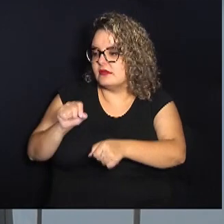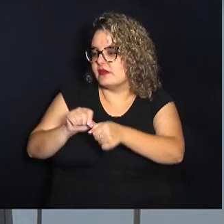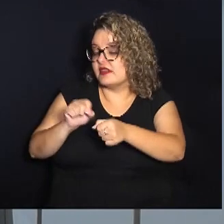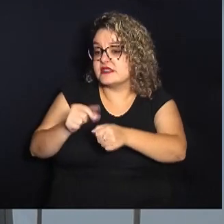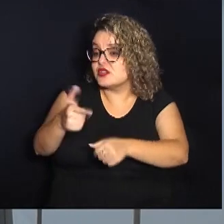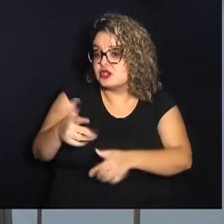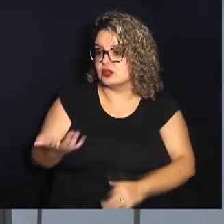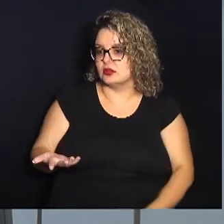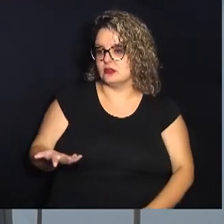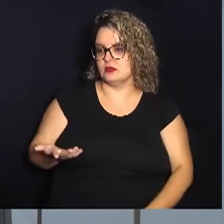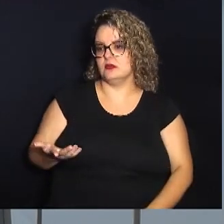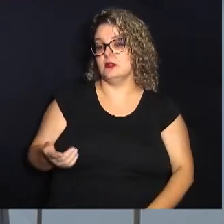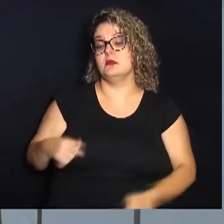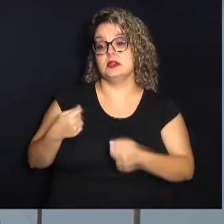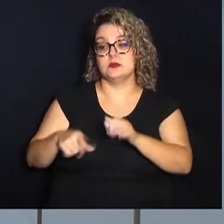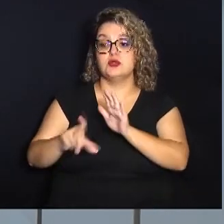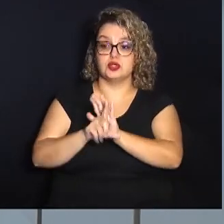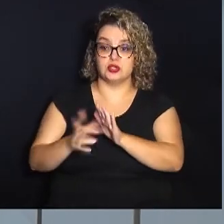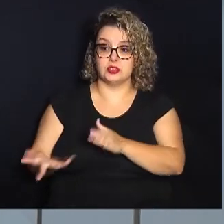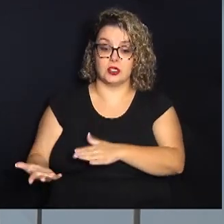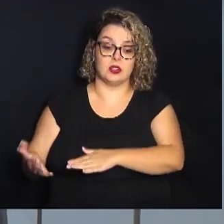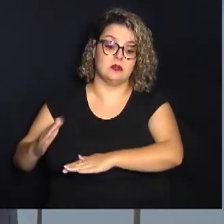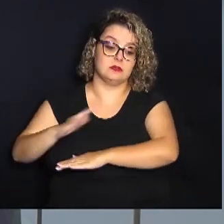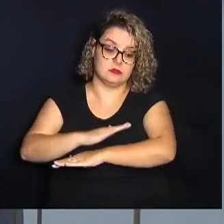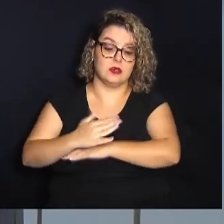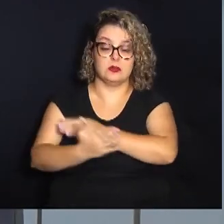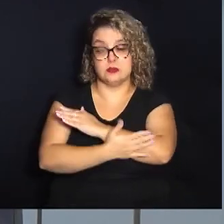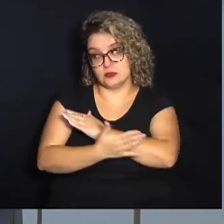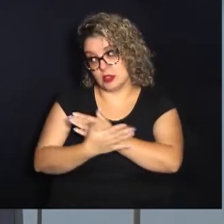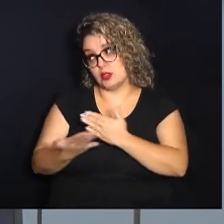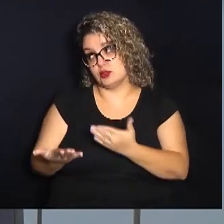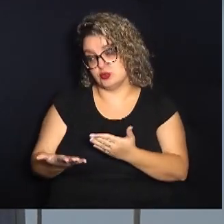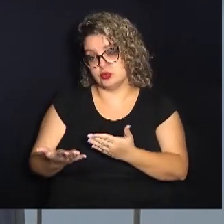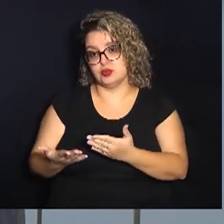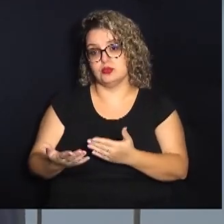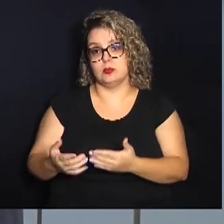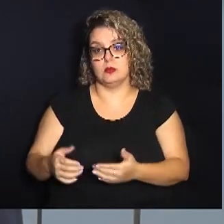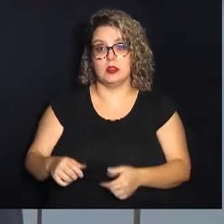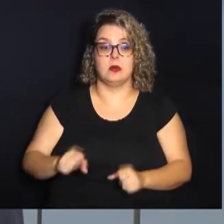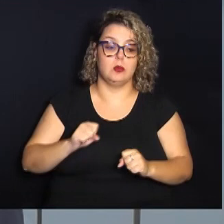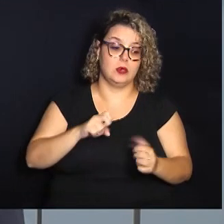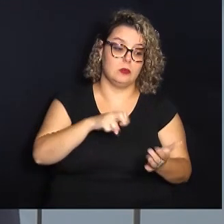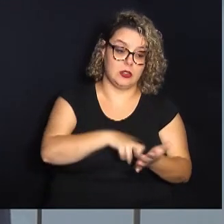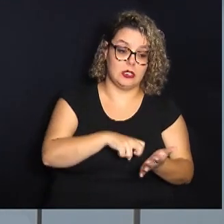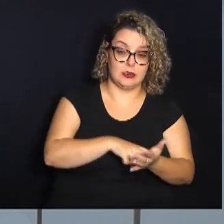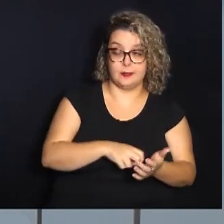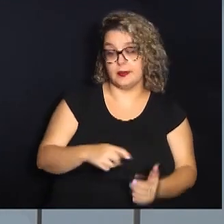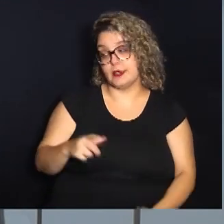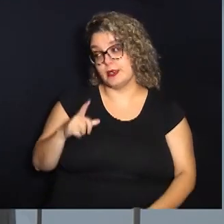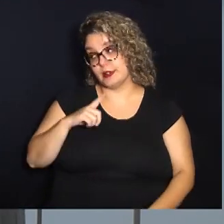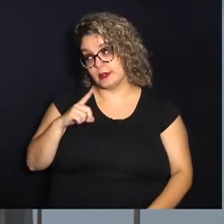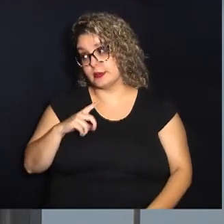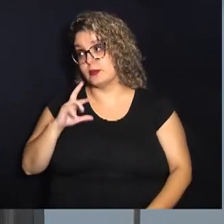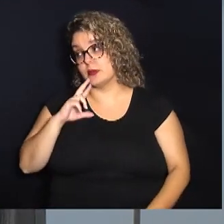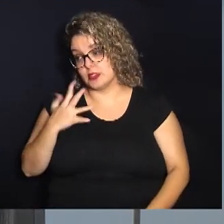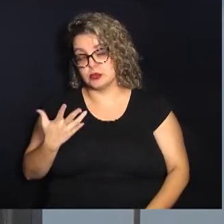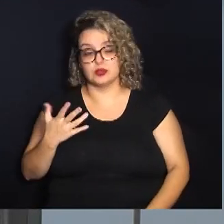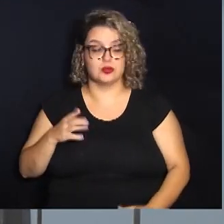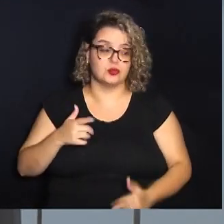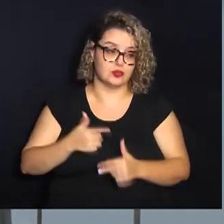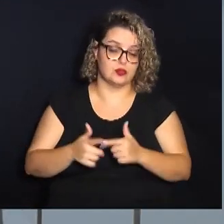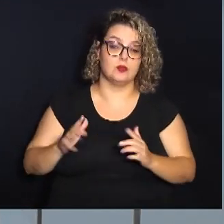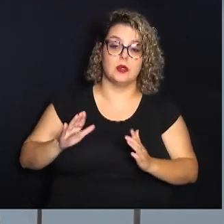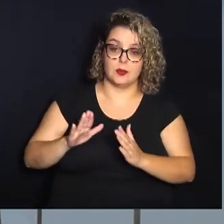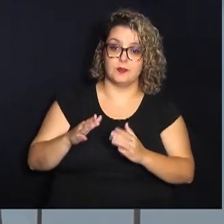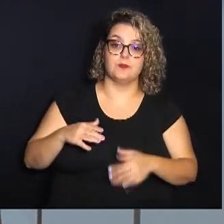educar a população para que a gente tenha uma melhor resolutividade dos problemas que a gente enfrenta. Com relação